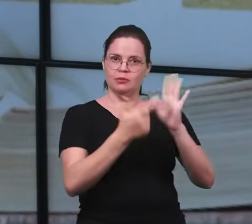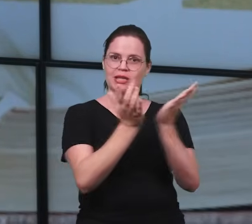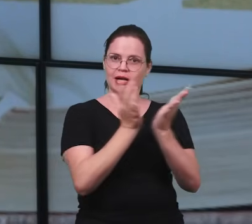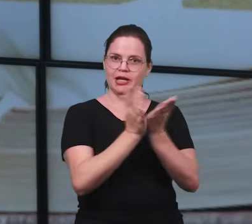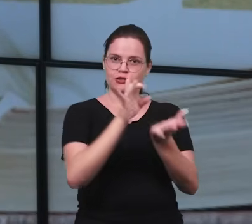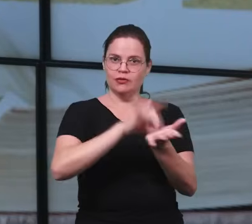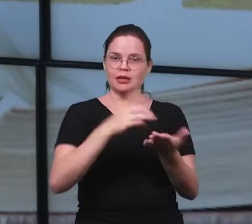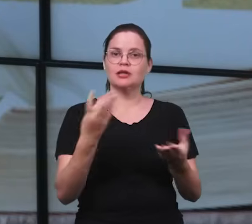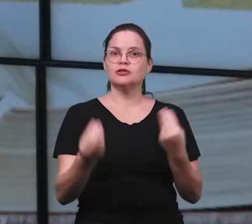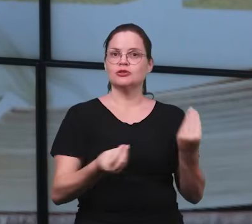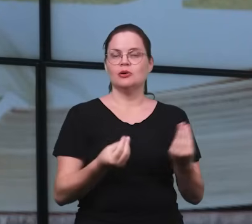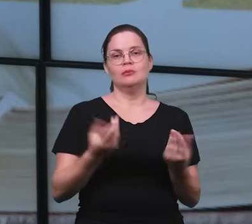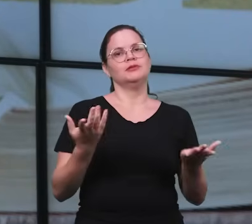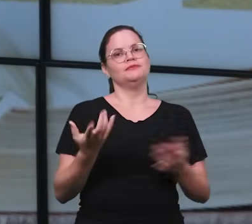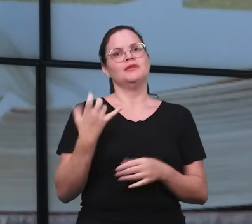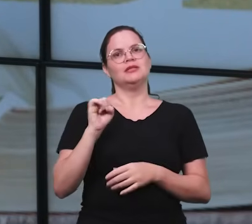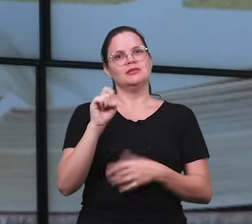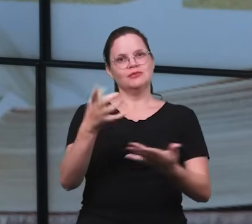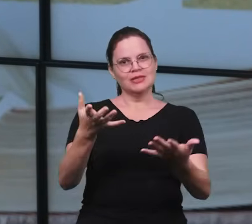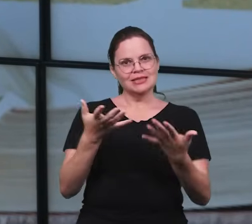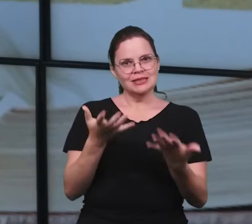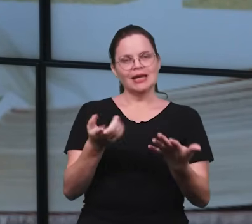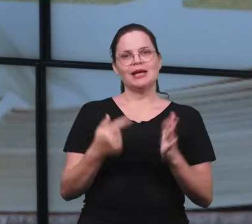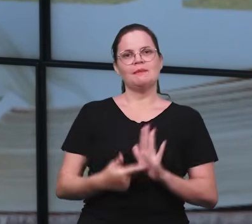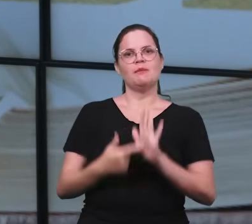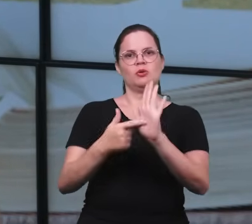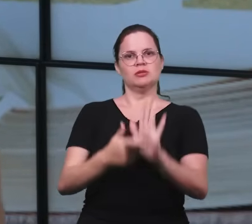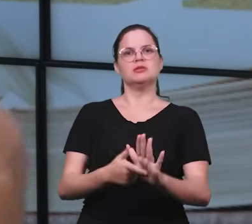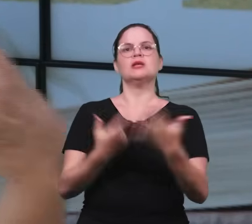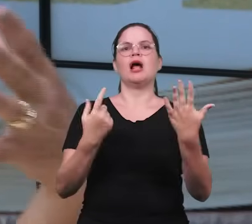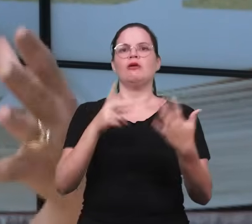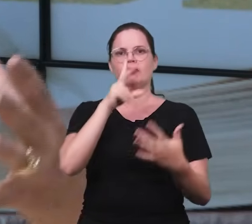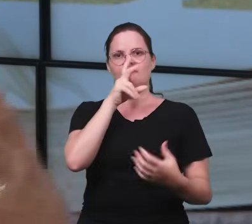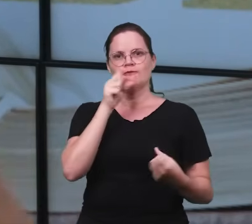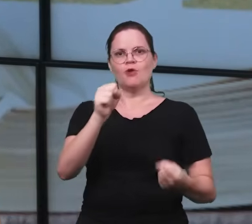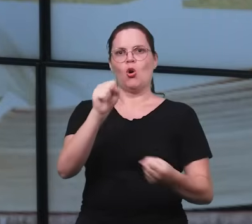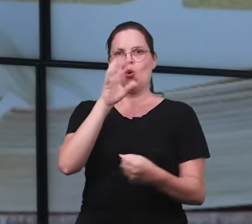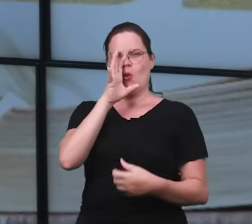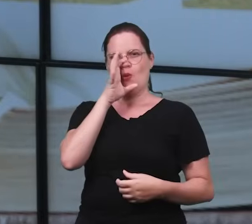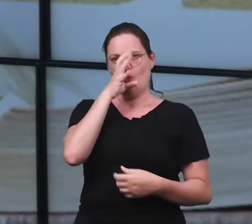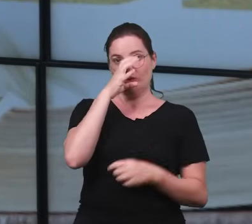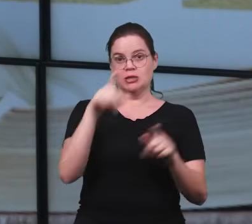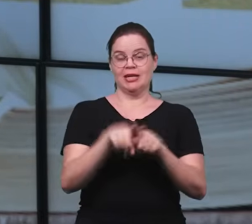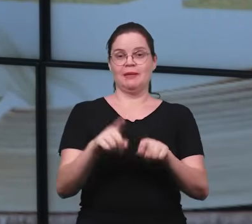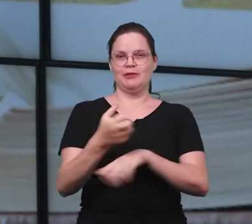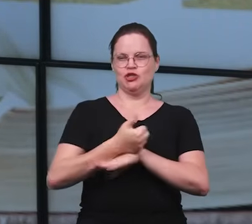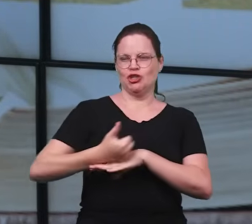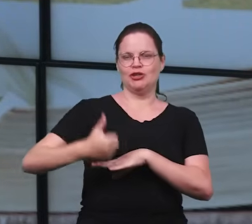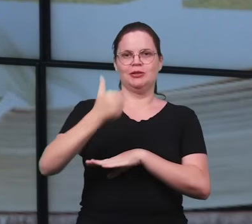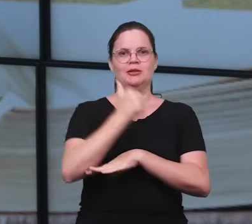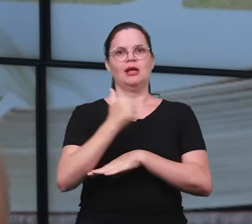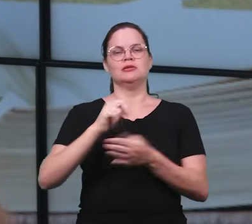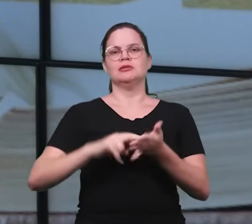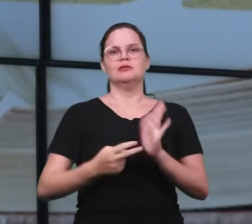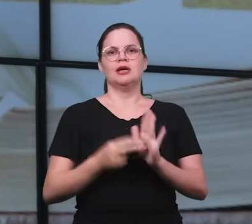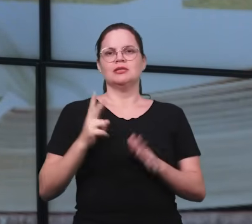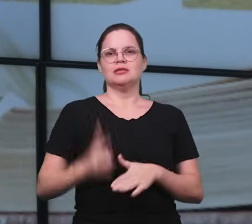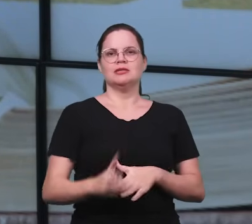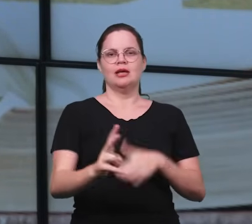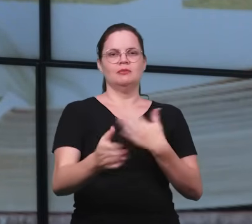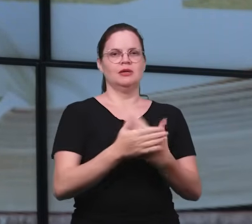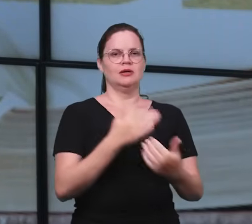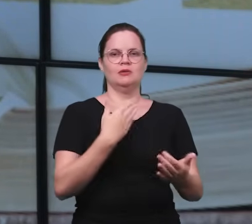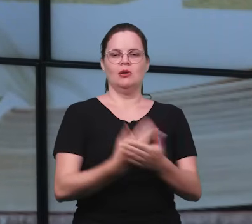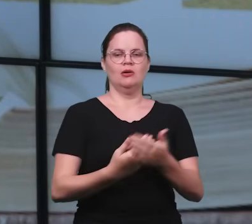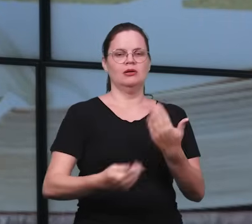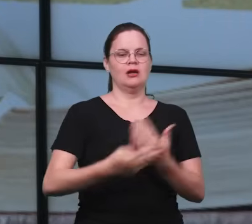mulher virtuosa, de força e de glória, é porque a todo tempo, qualquer que seja o